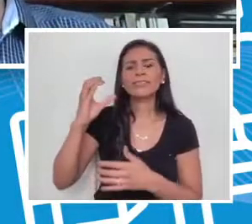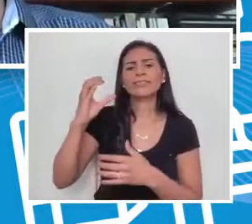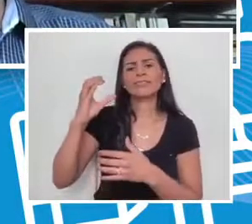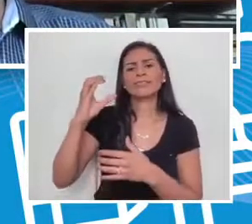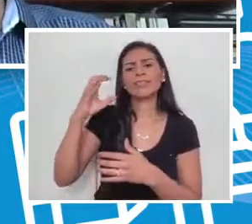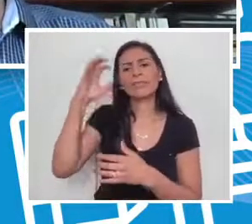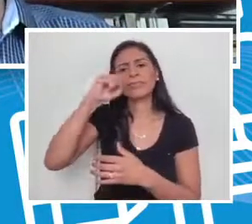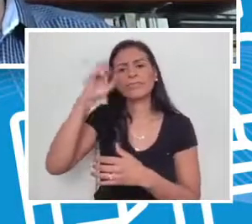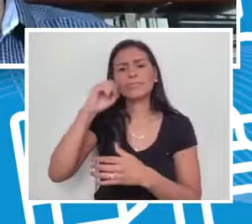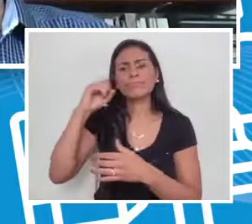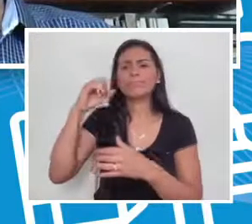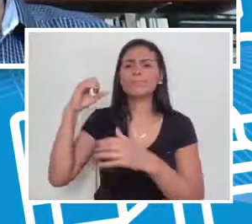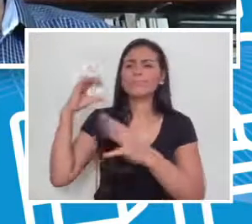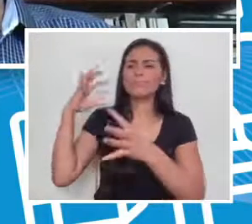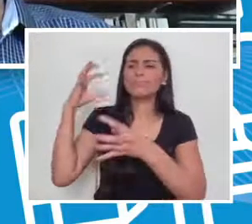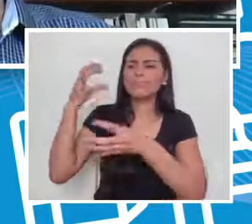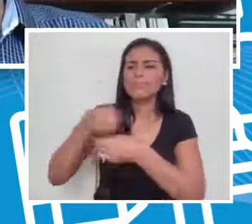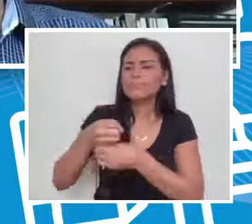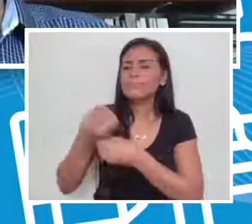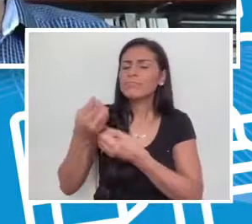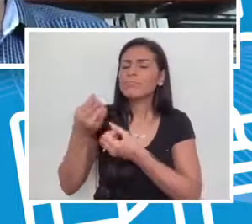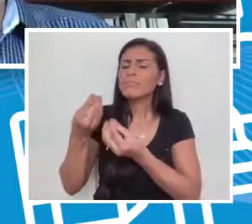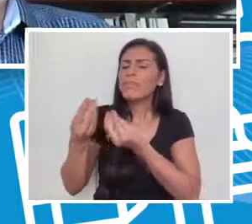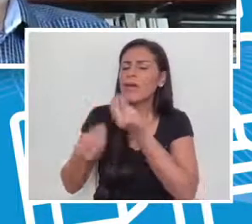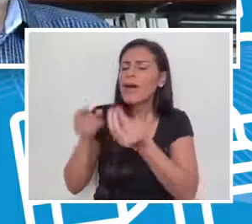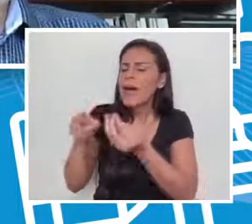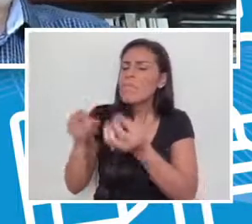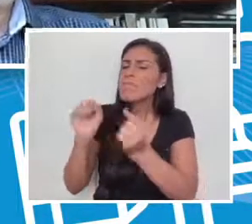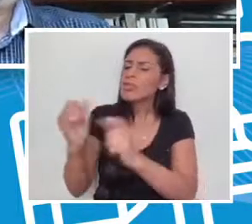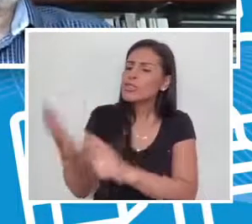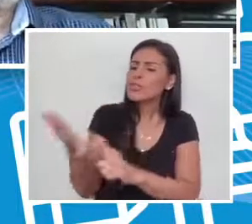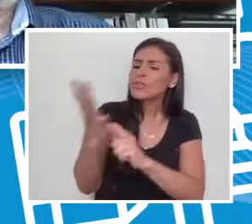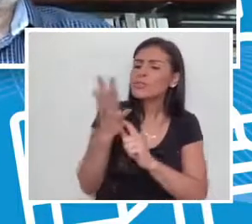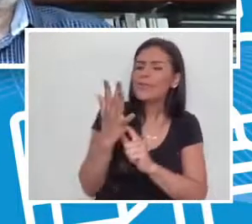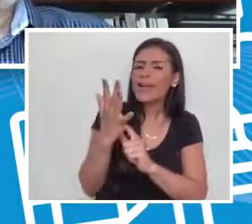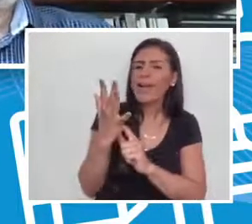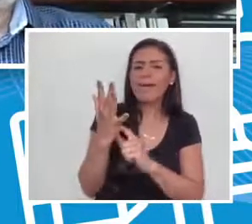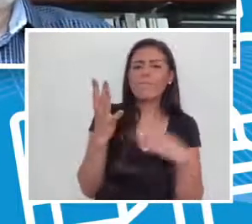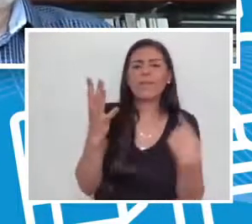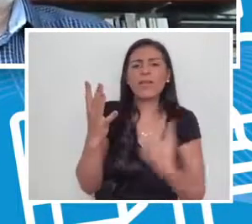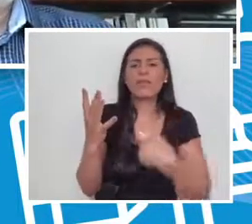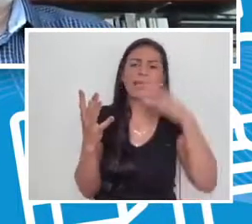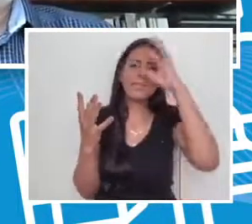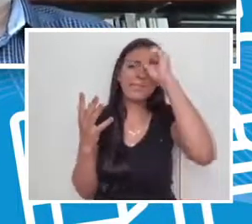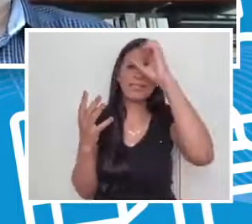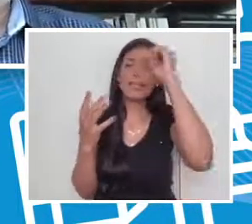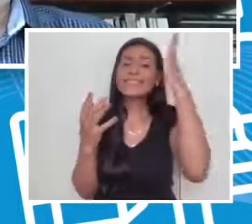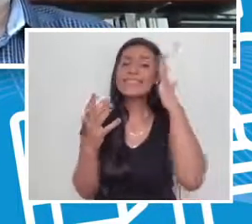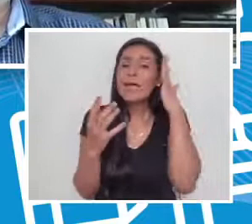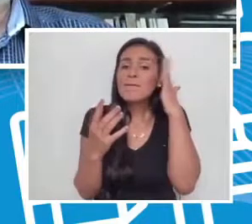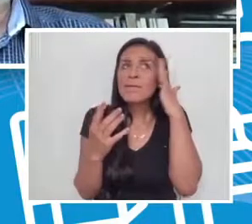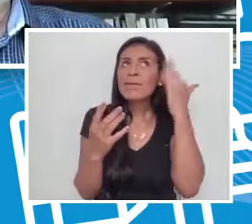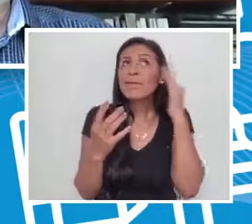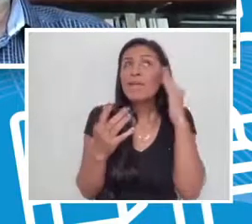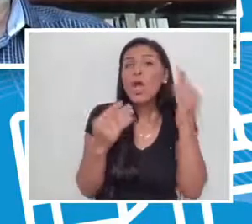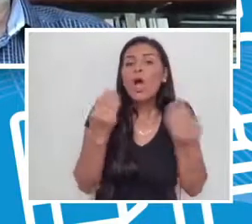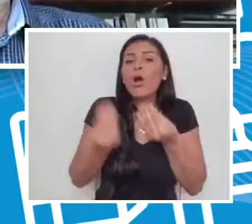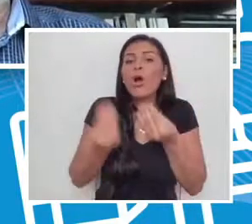que pode nos informar como é que a gente aprende, certo? Como é que os jovens e tal